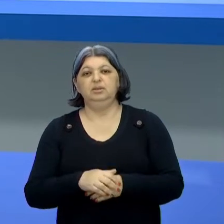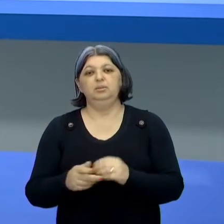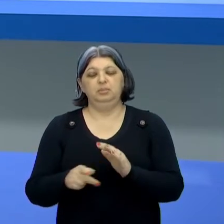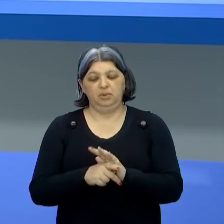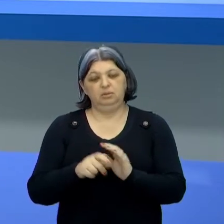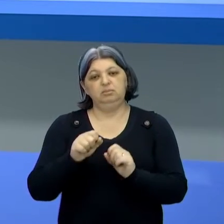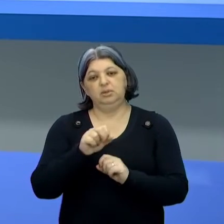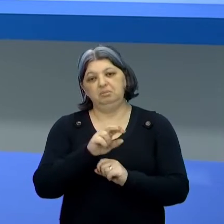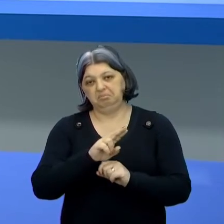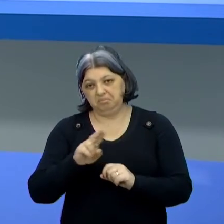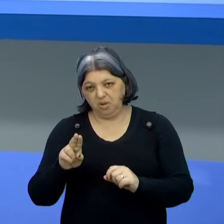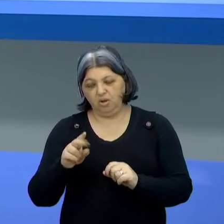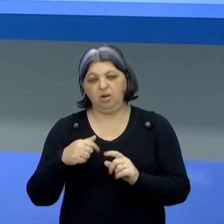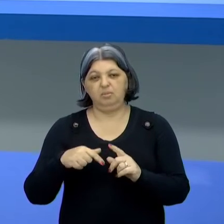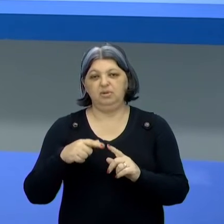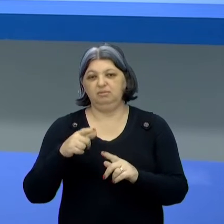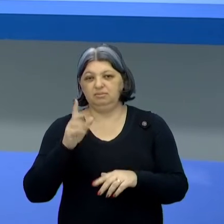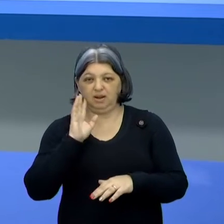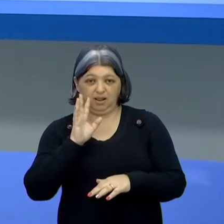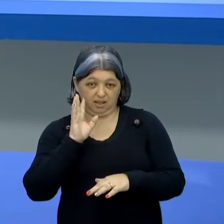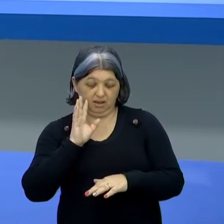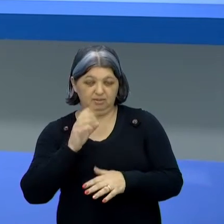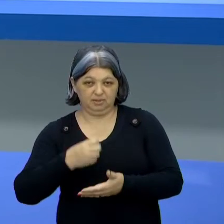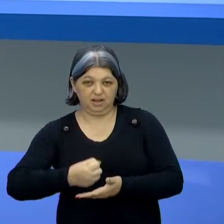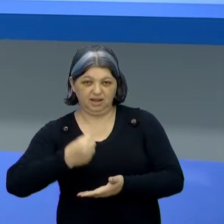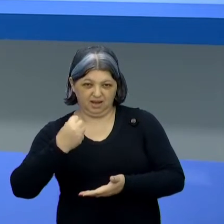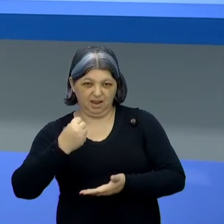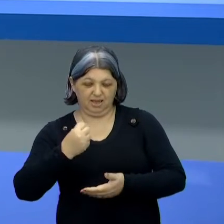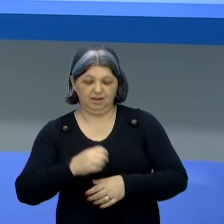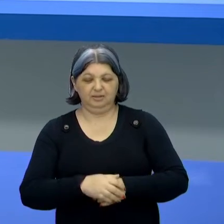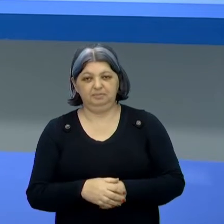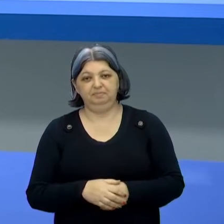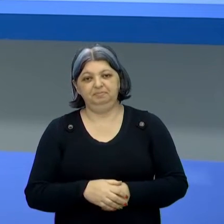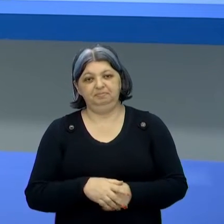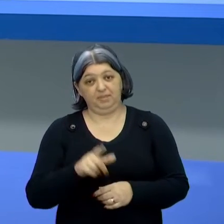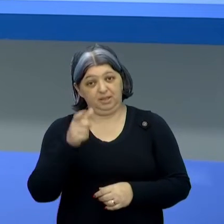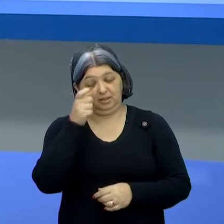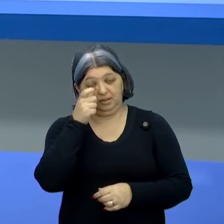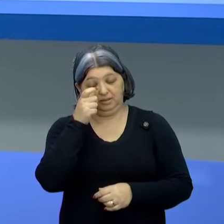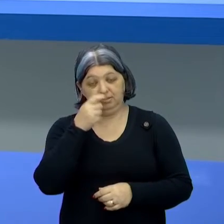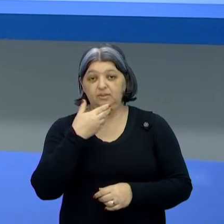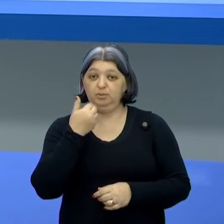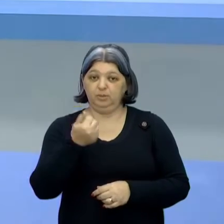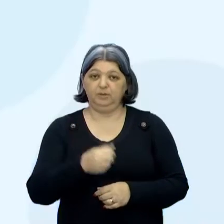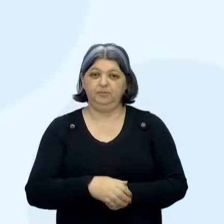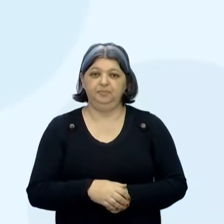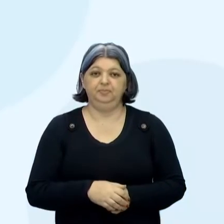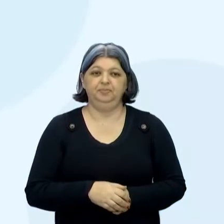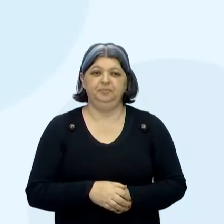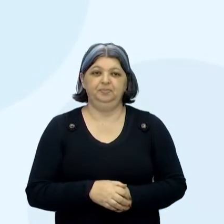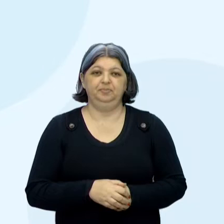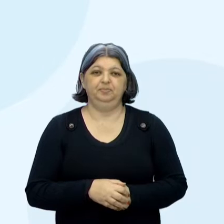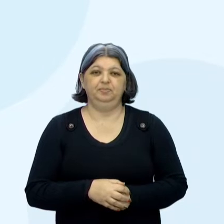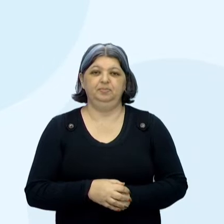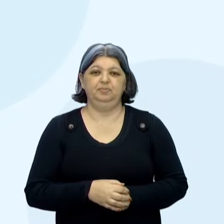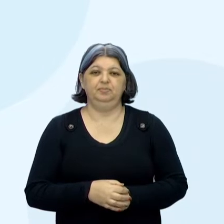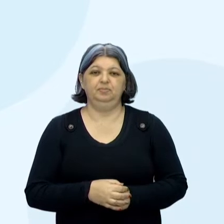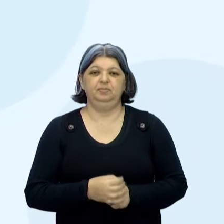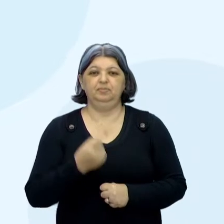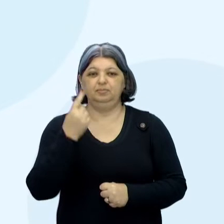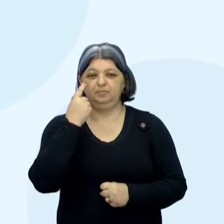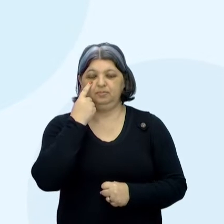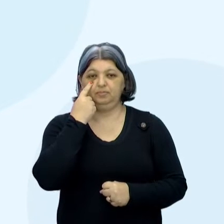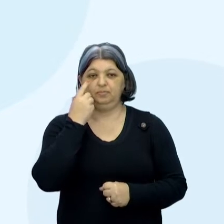sua caneca, tá? Que é muito mais interessante. Seguindo o baile, tá? Vamos aí